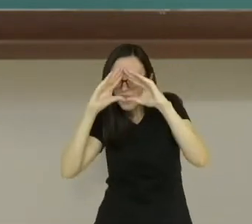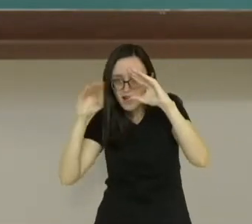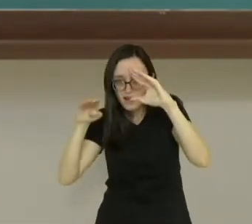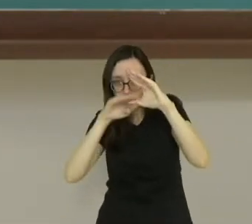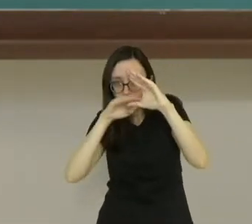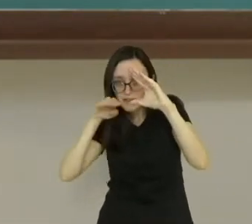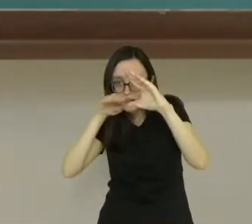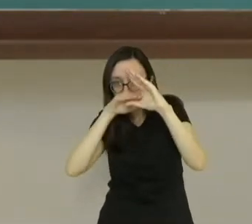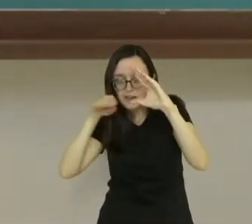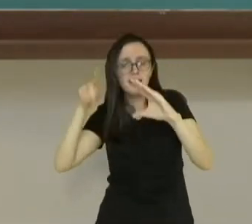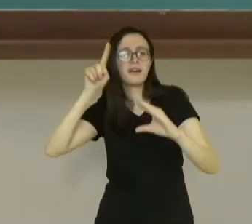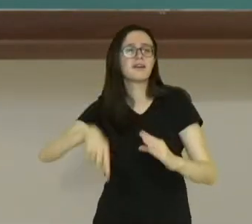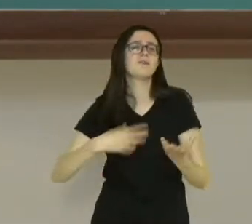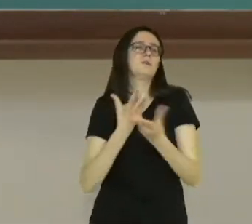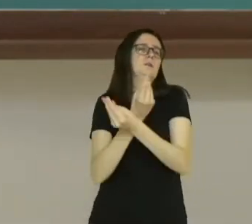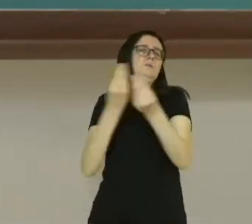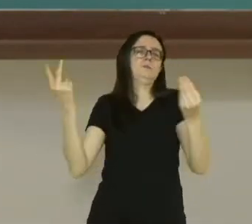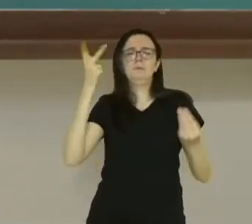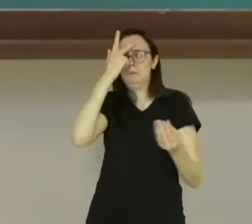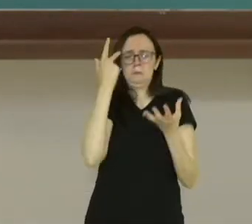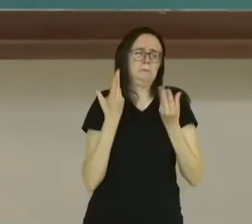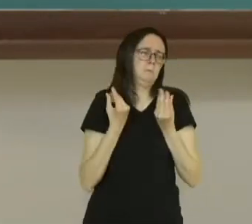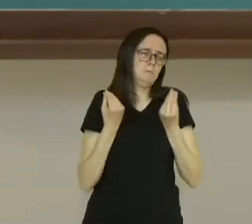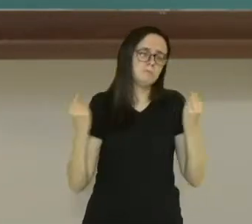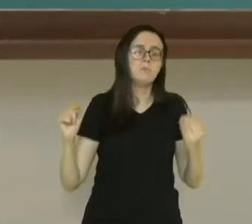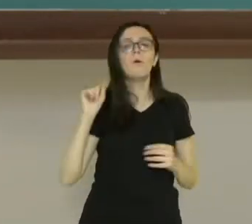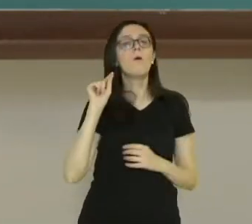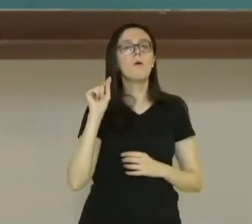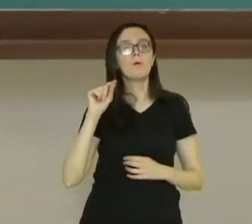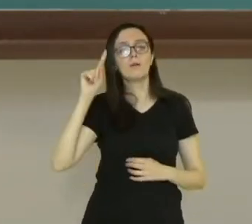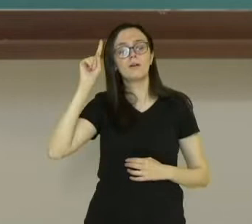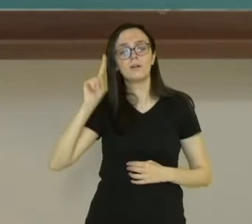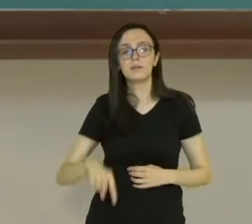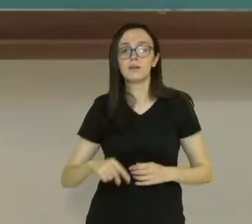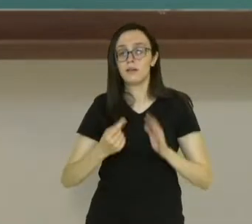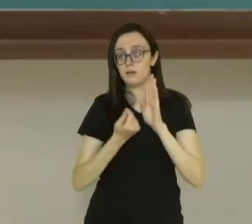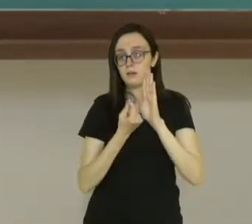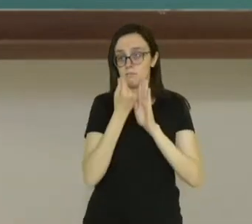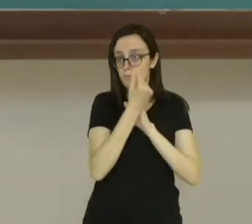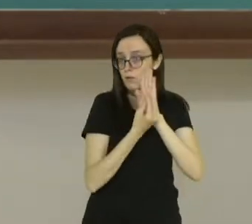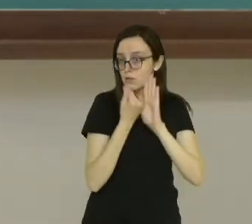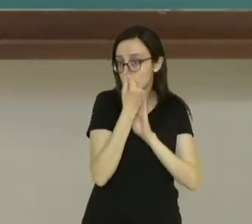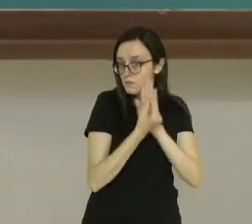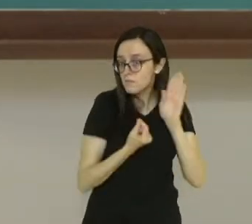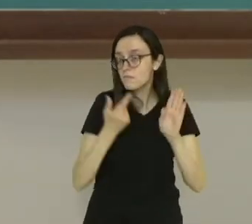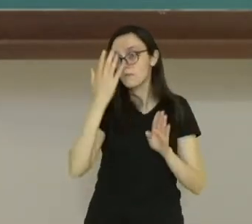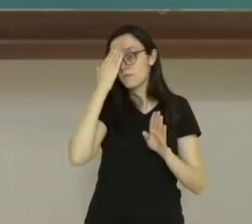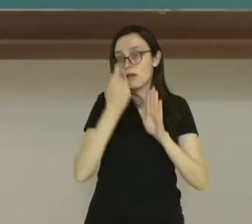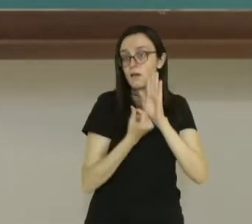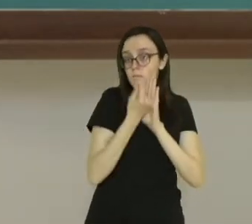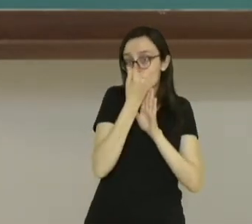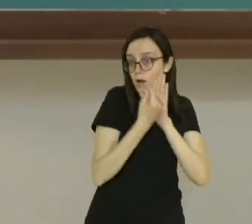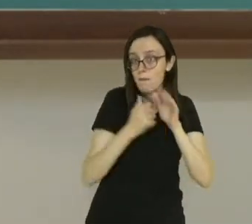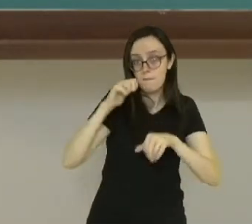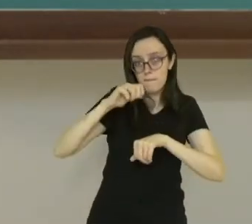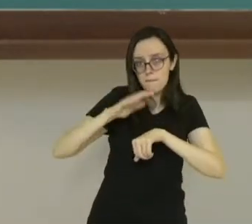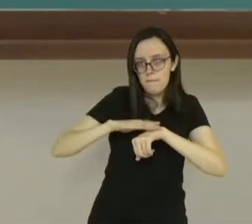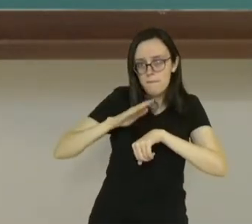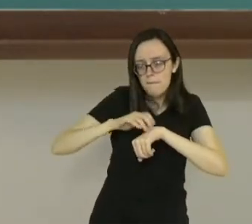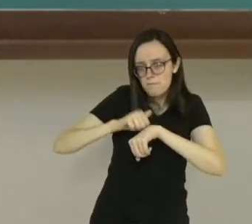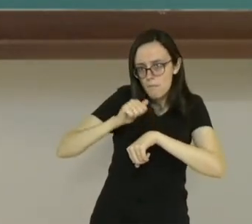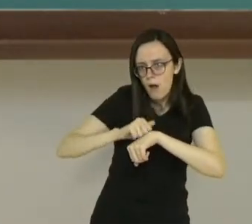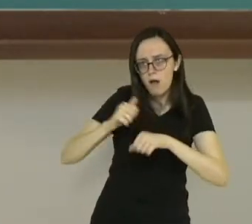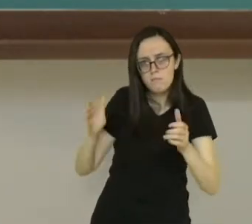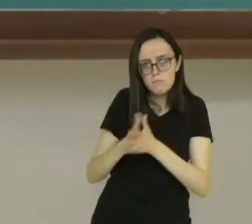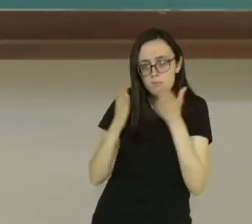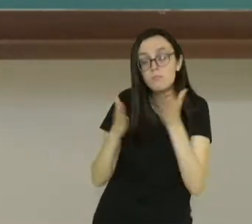esmagadoramente a maioria da população, que eram a burguesia, Os burgueses não são pobres, hein? Os burgueses são